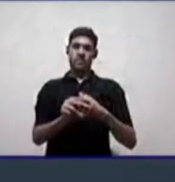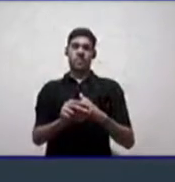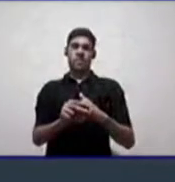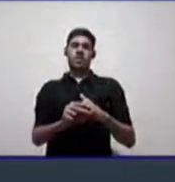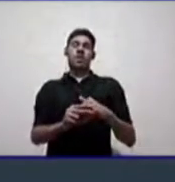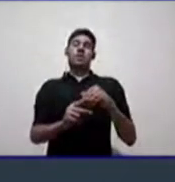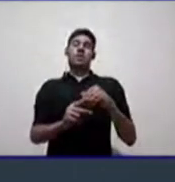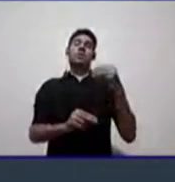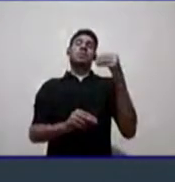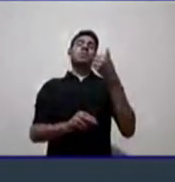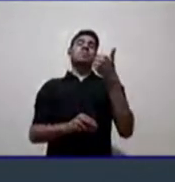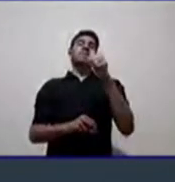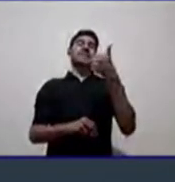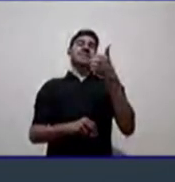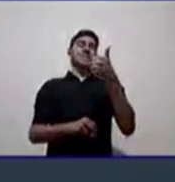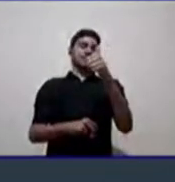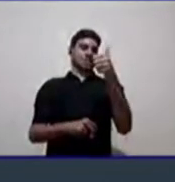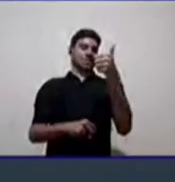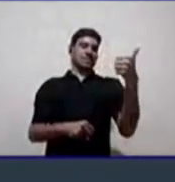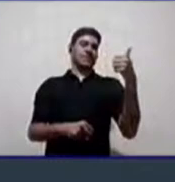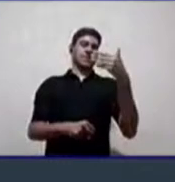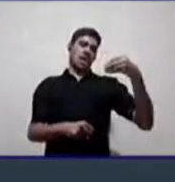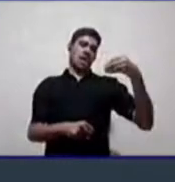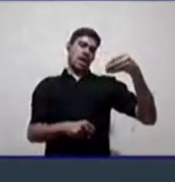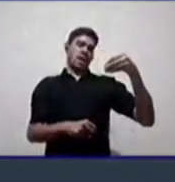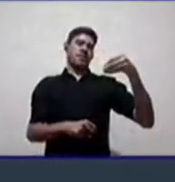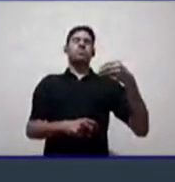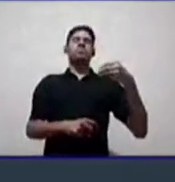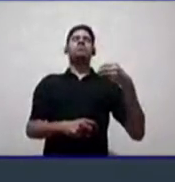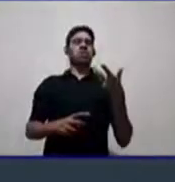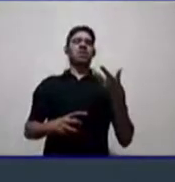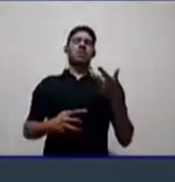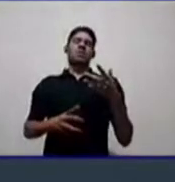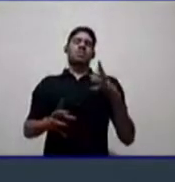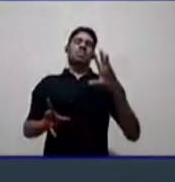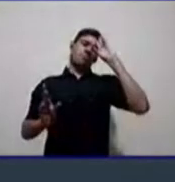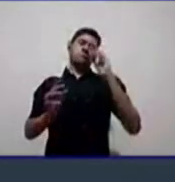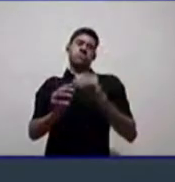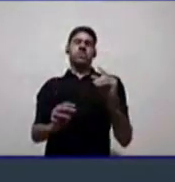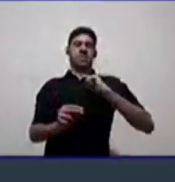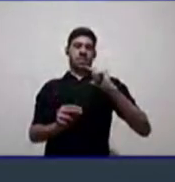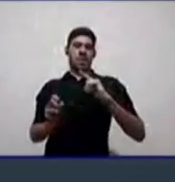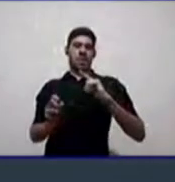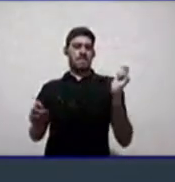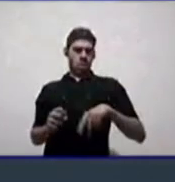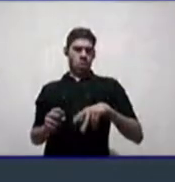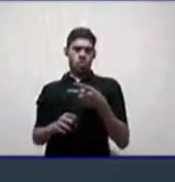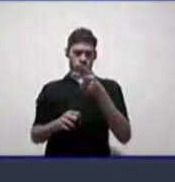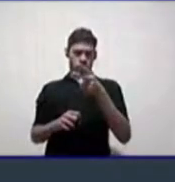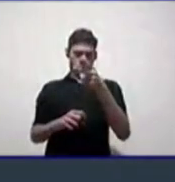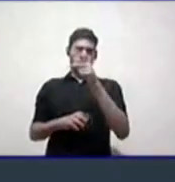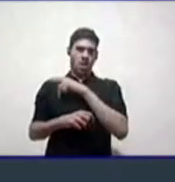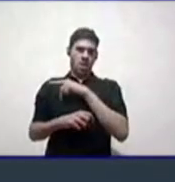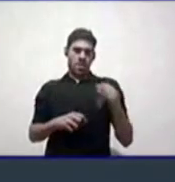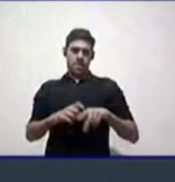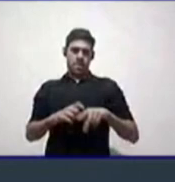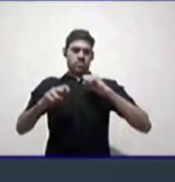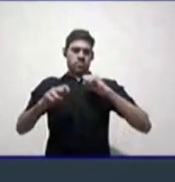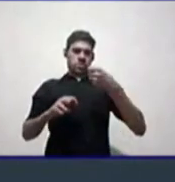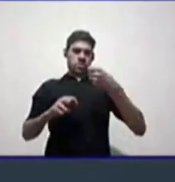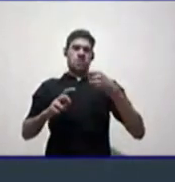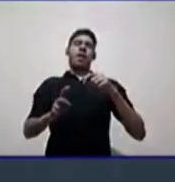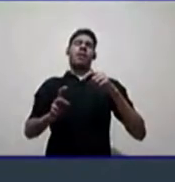páginas que viria na sequência de maneira resumida. Posso prosseguir, presidente, no enfrentamento da questão